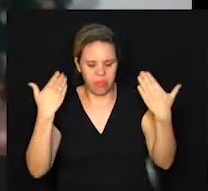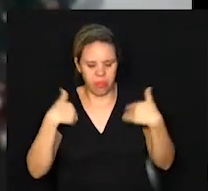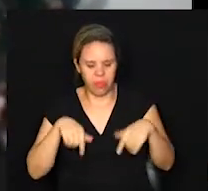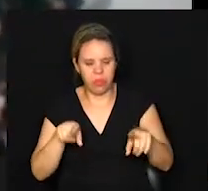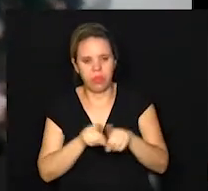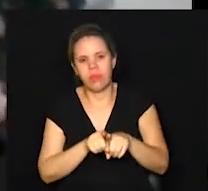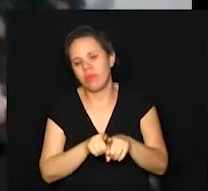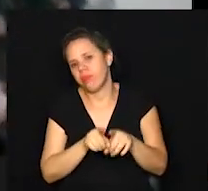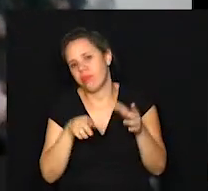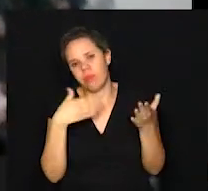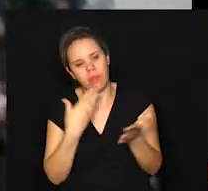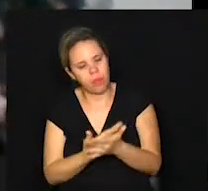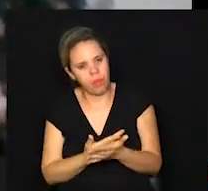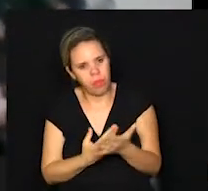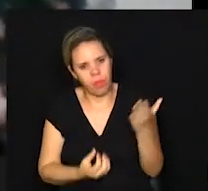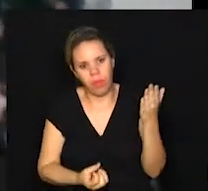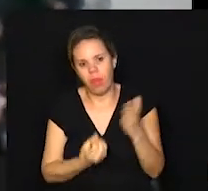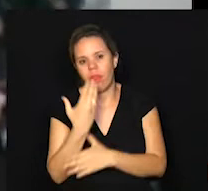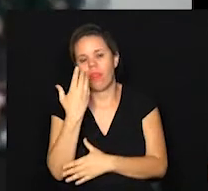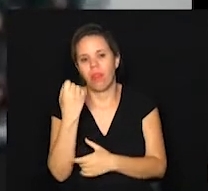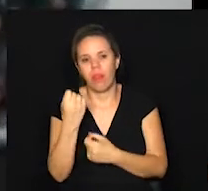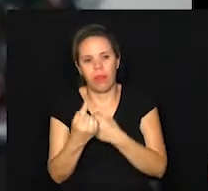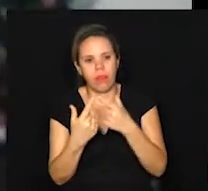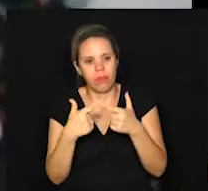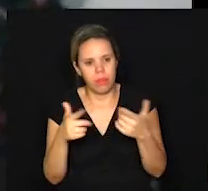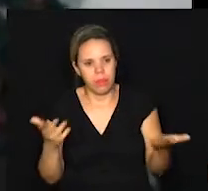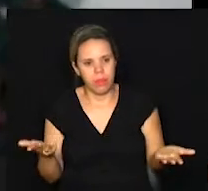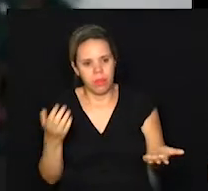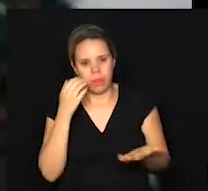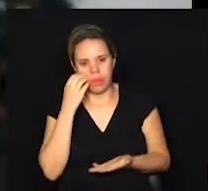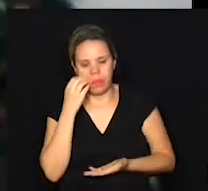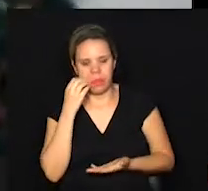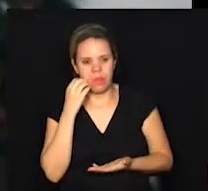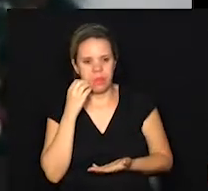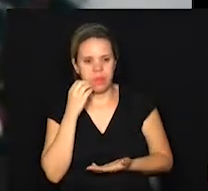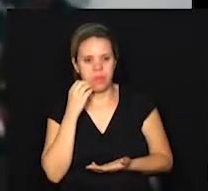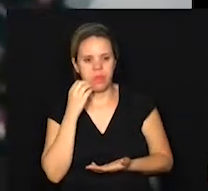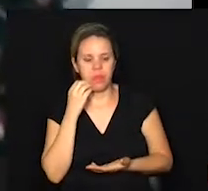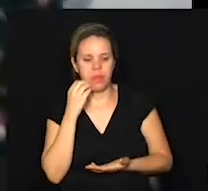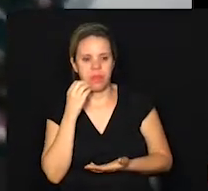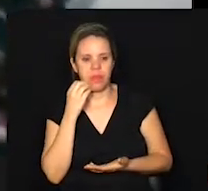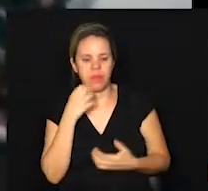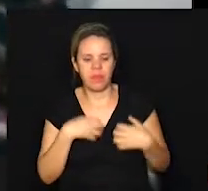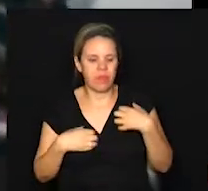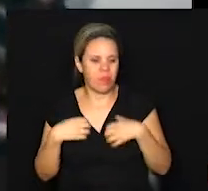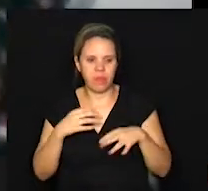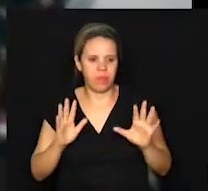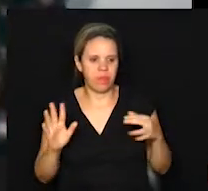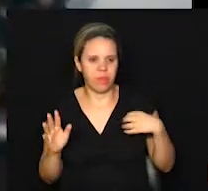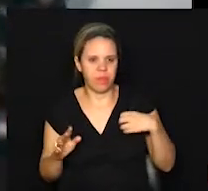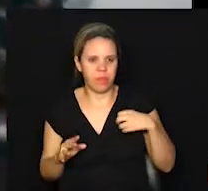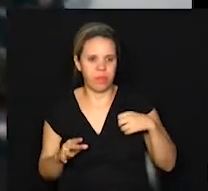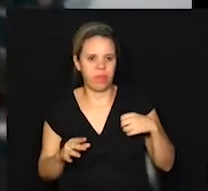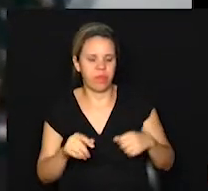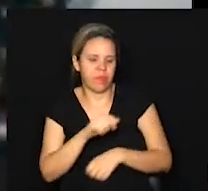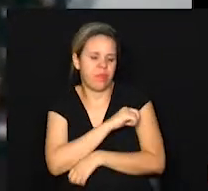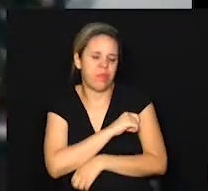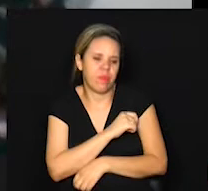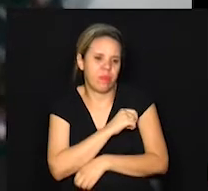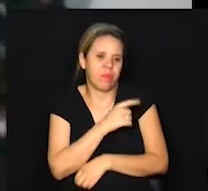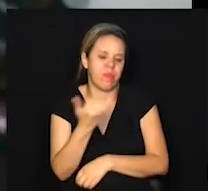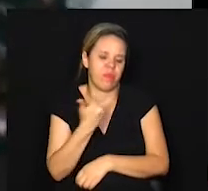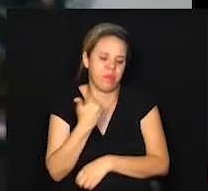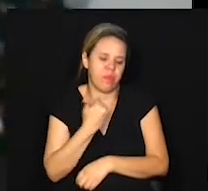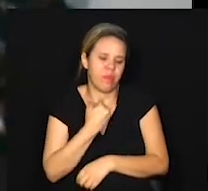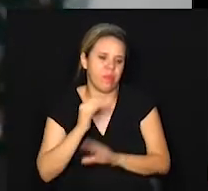de, quando ocorriam algumas situações que deixavam-nos desconfortáveis, eles se dirigiam a mim. Eles